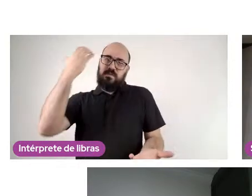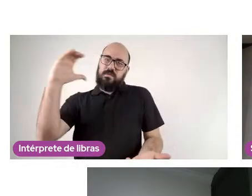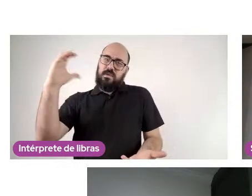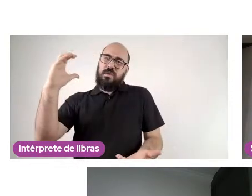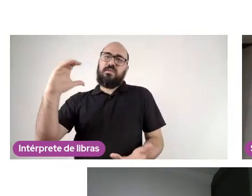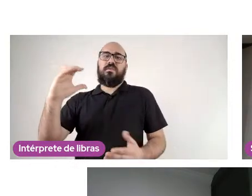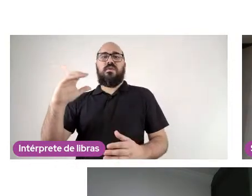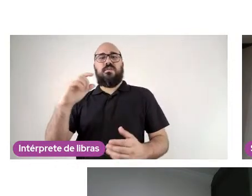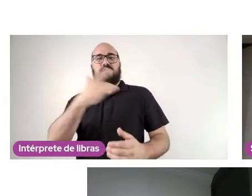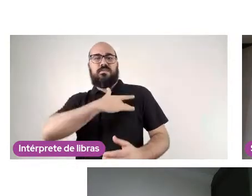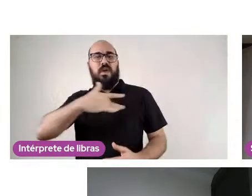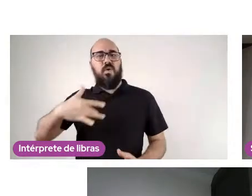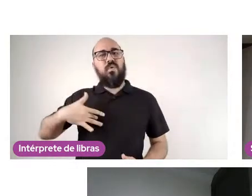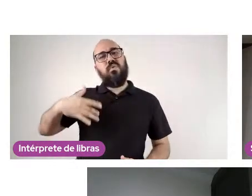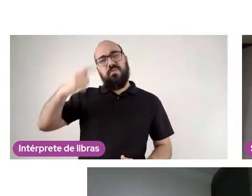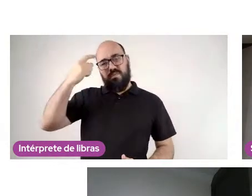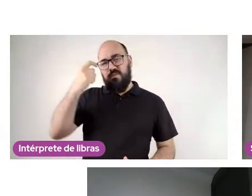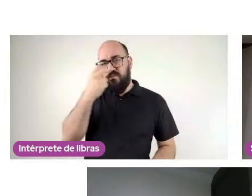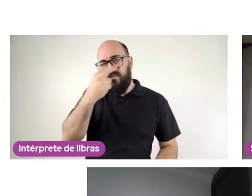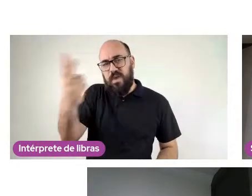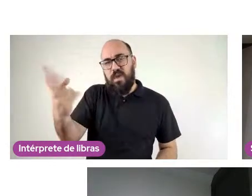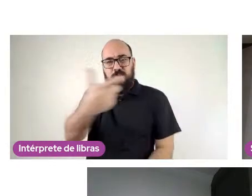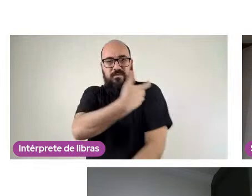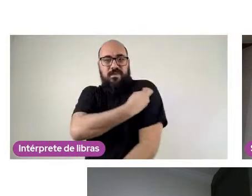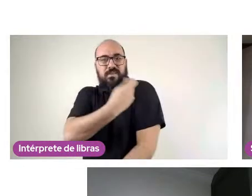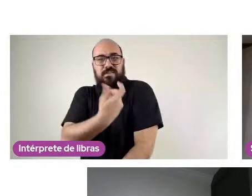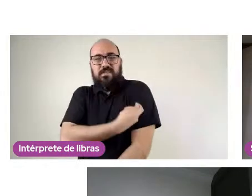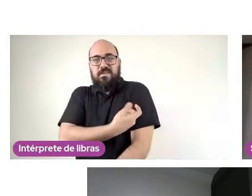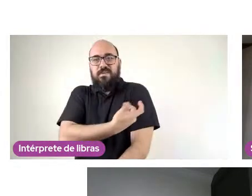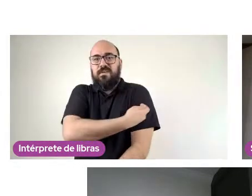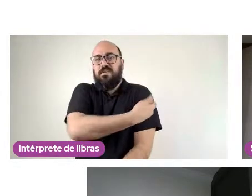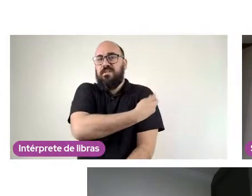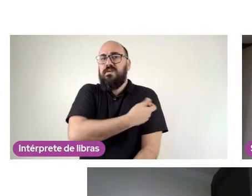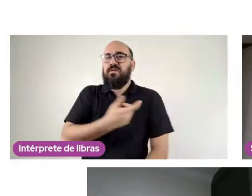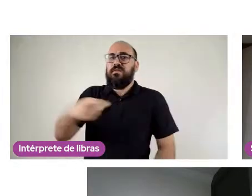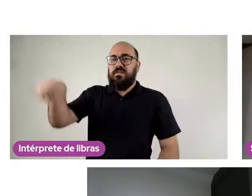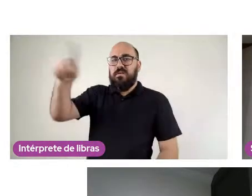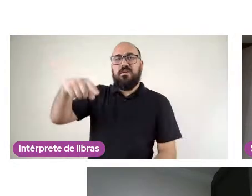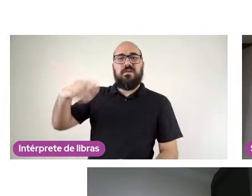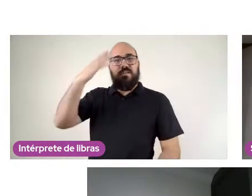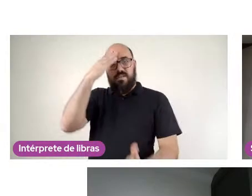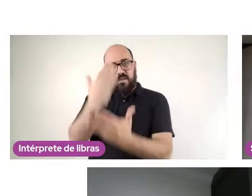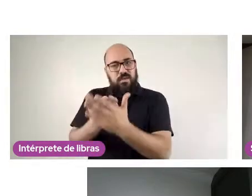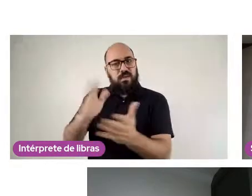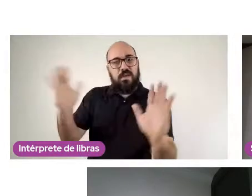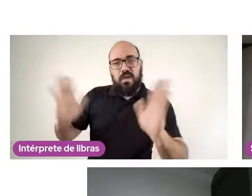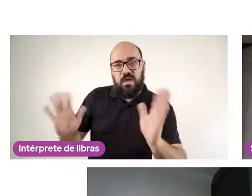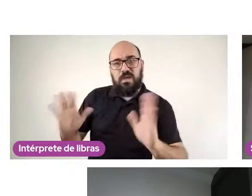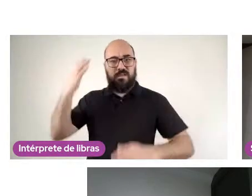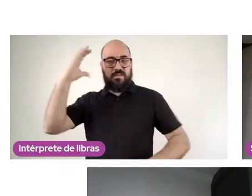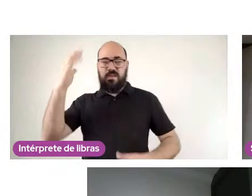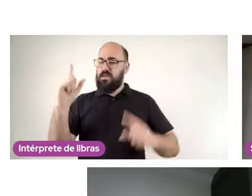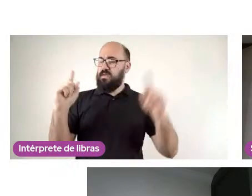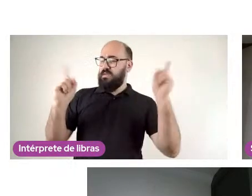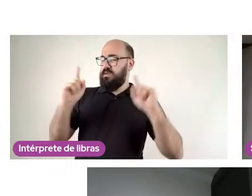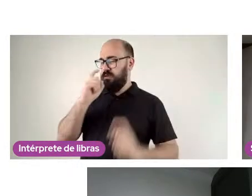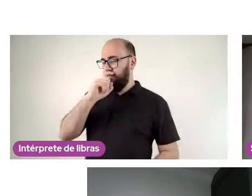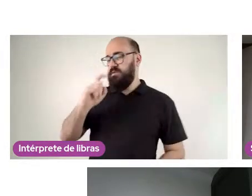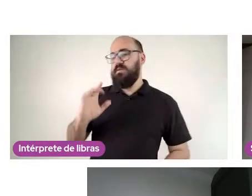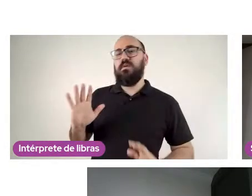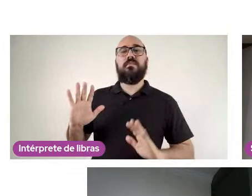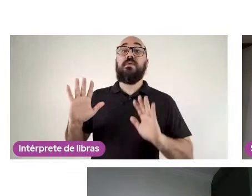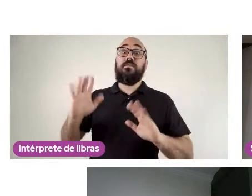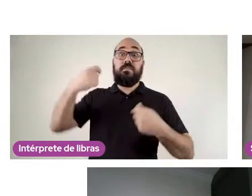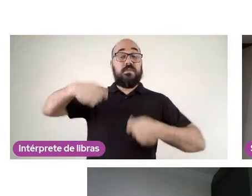pandemia. Acho que a gente está aí entre os 10 países onde morreu mais gente de Covid, e a gente sabe por quê, agora não cabe falar disso, mas a